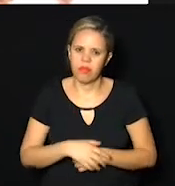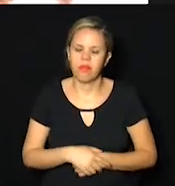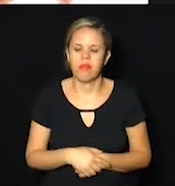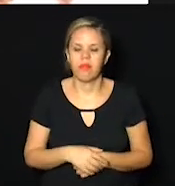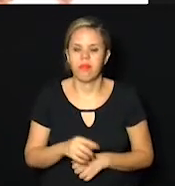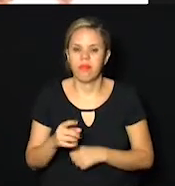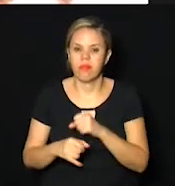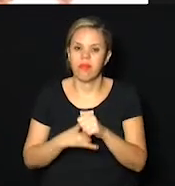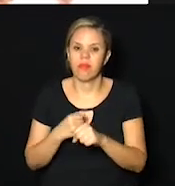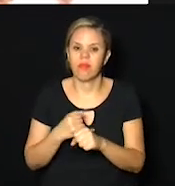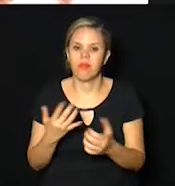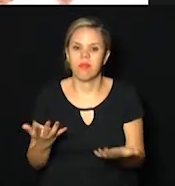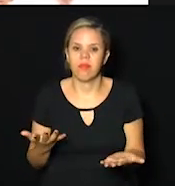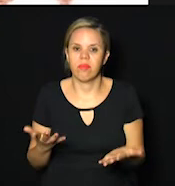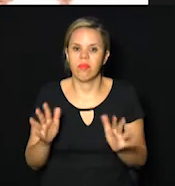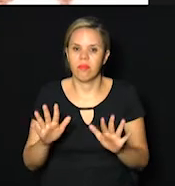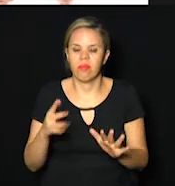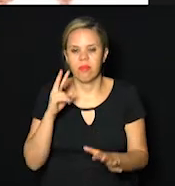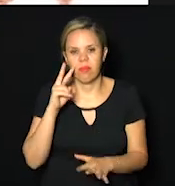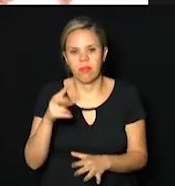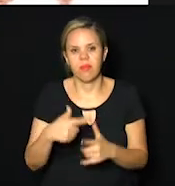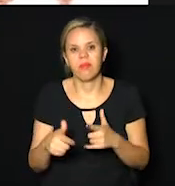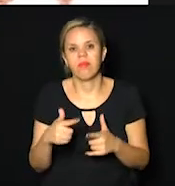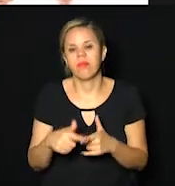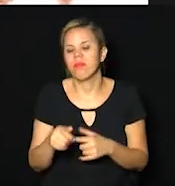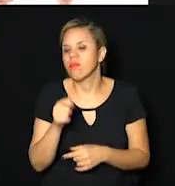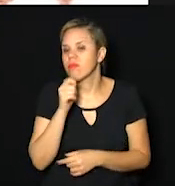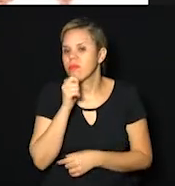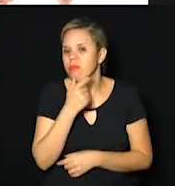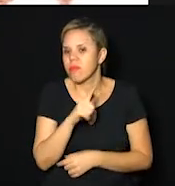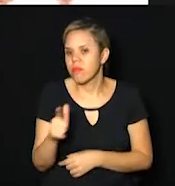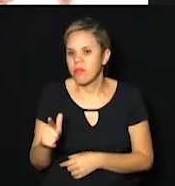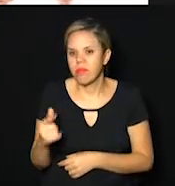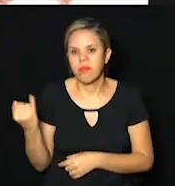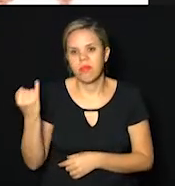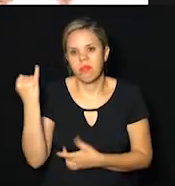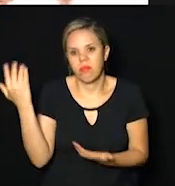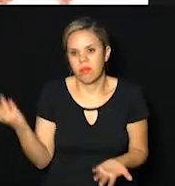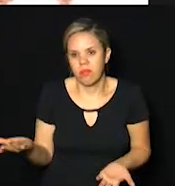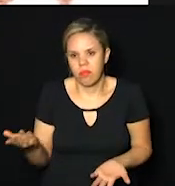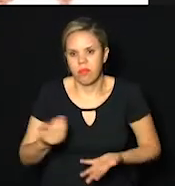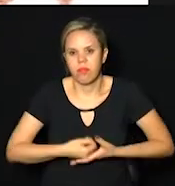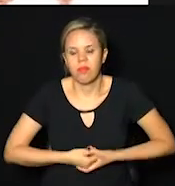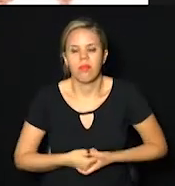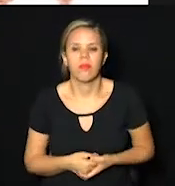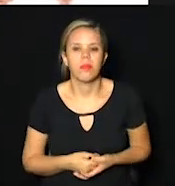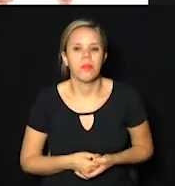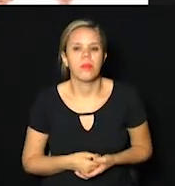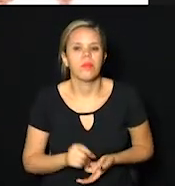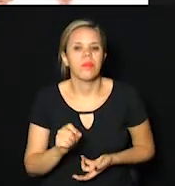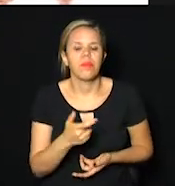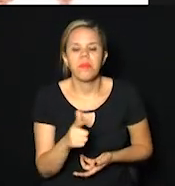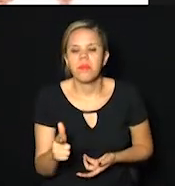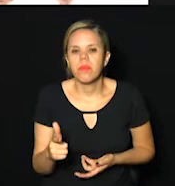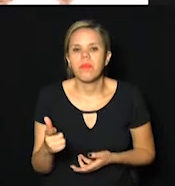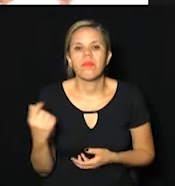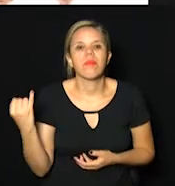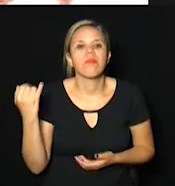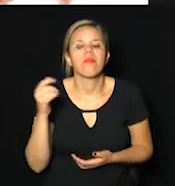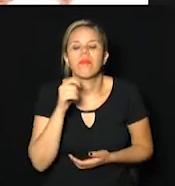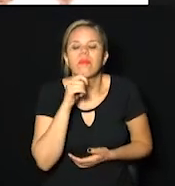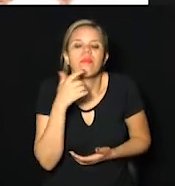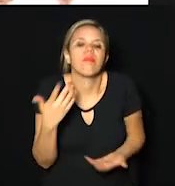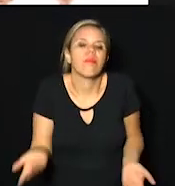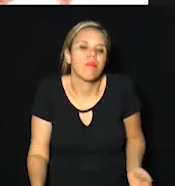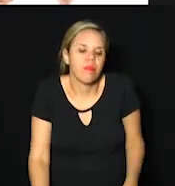virtual, mas o que eu vejo problema é quem ainda não tem relevância. Quem não tem relevância ainda